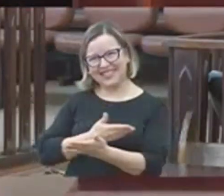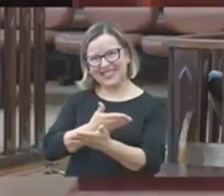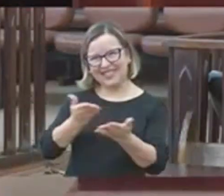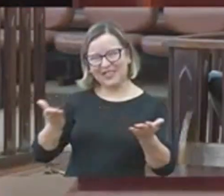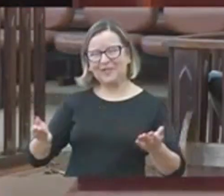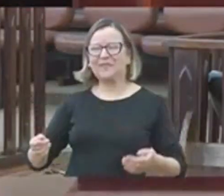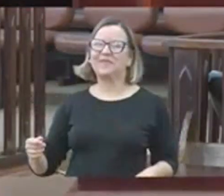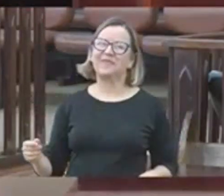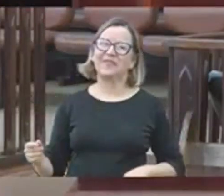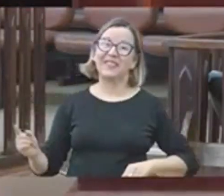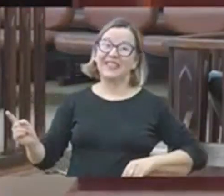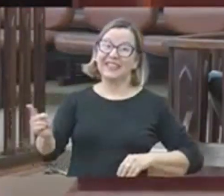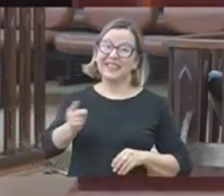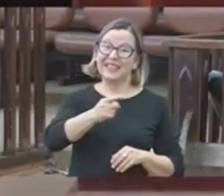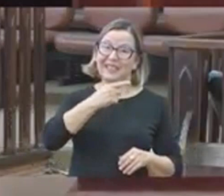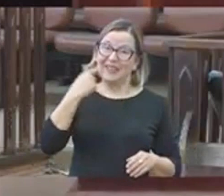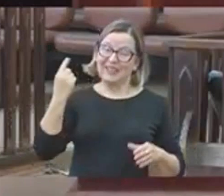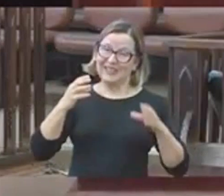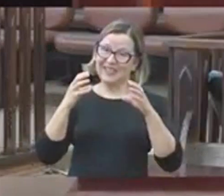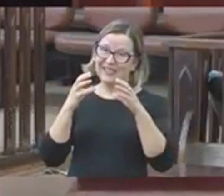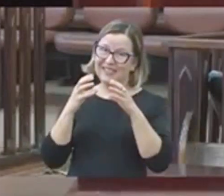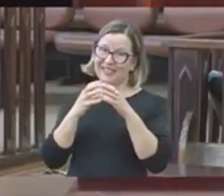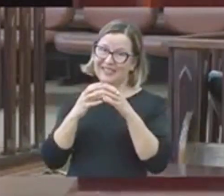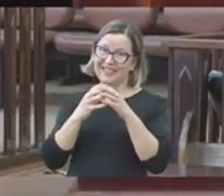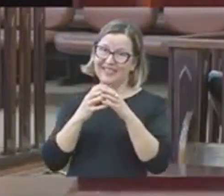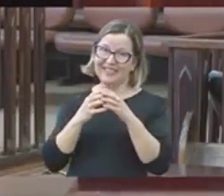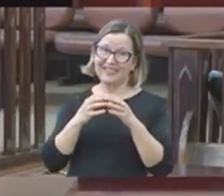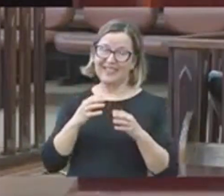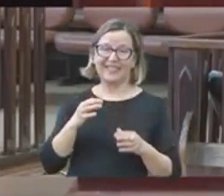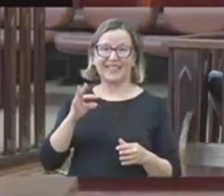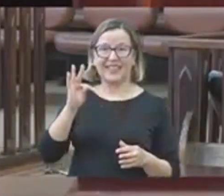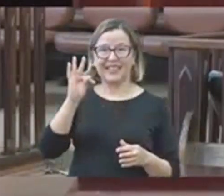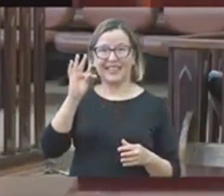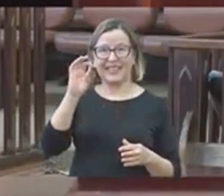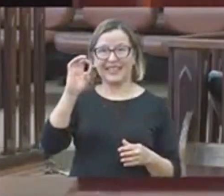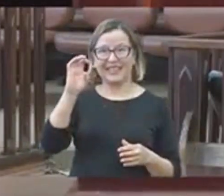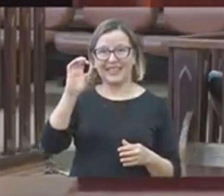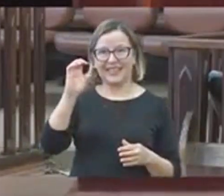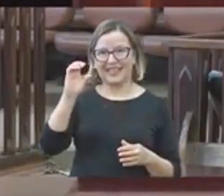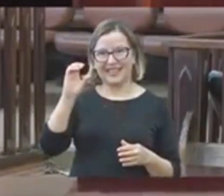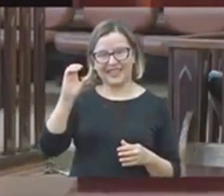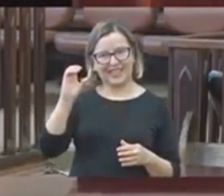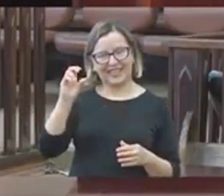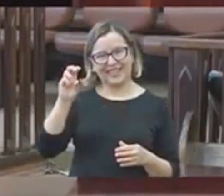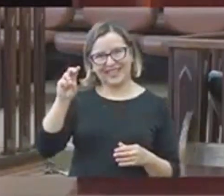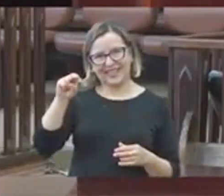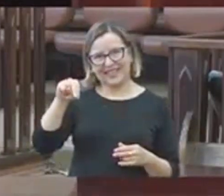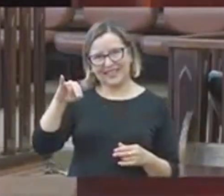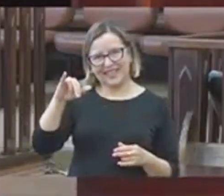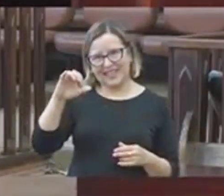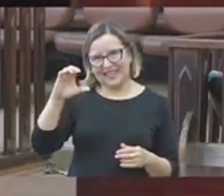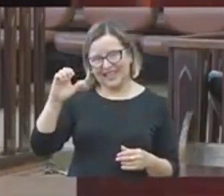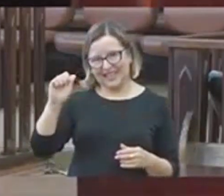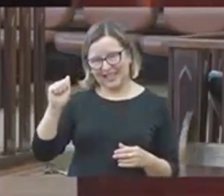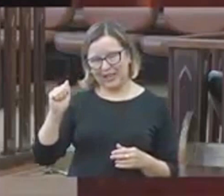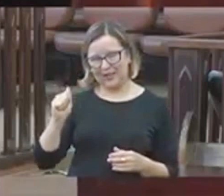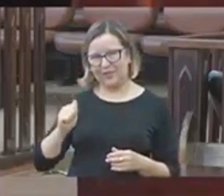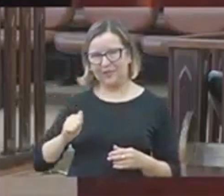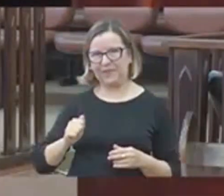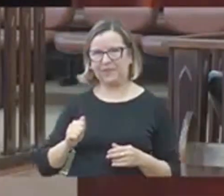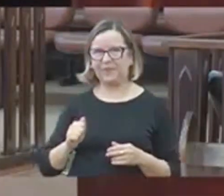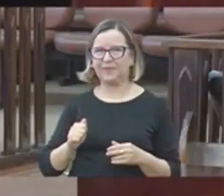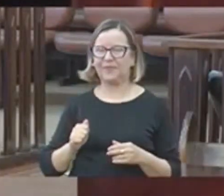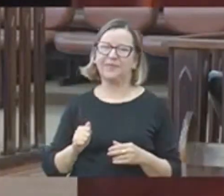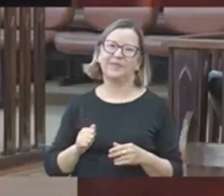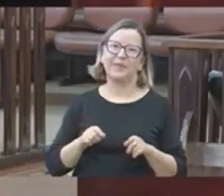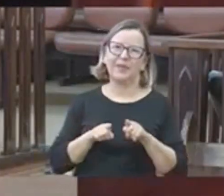Nós estamos aqui com uma equipe técnica, os irmãos da câmera, 1, 2 e